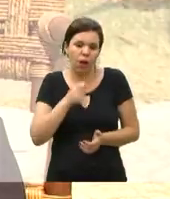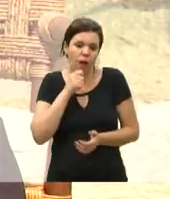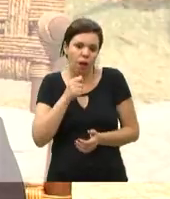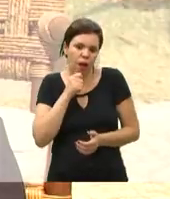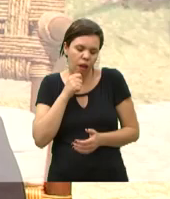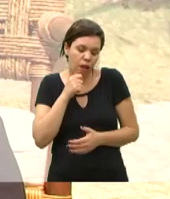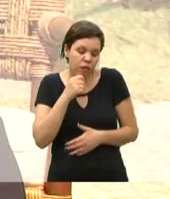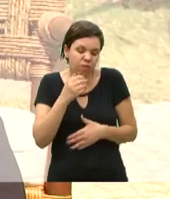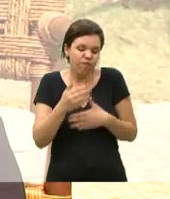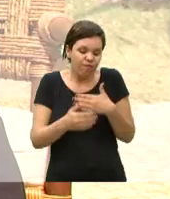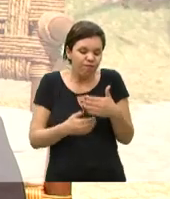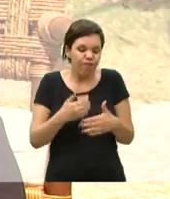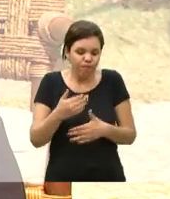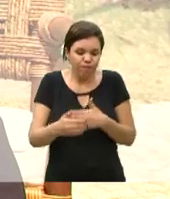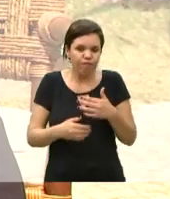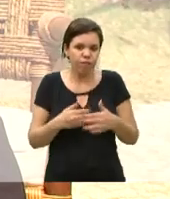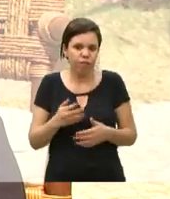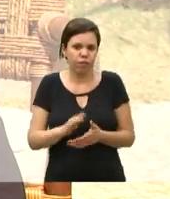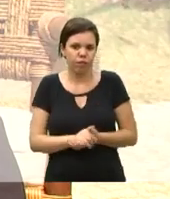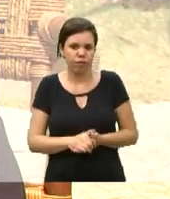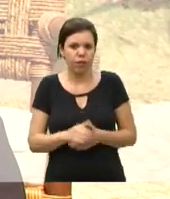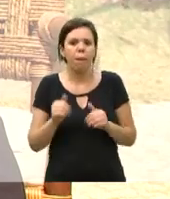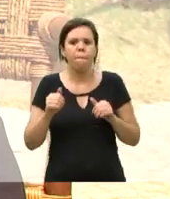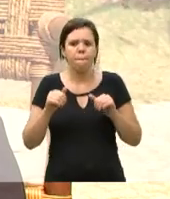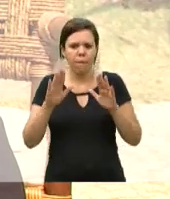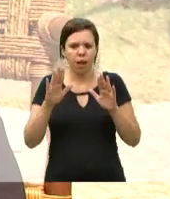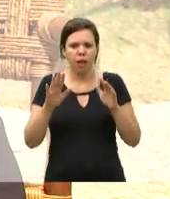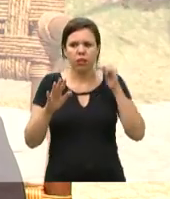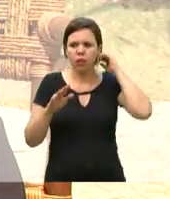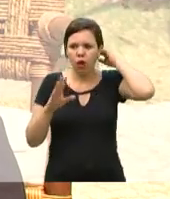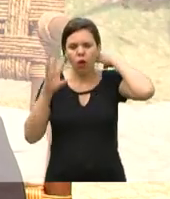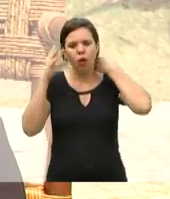caminhando? Acho que o maior conhecimento, né,